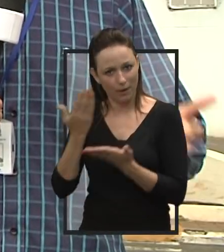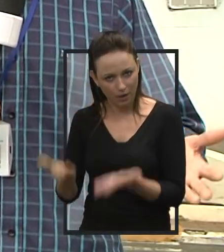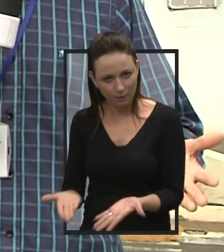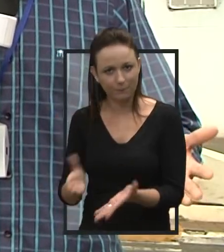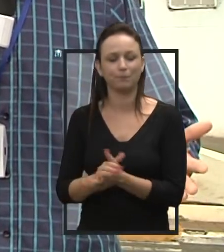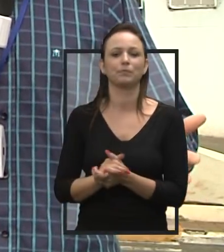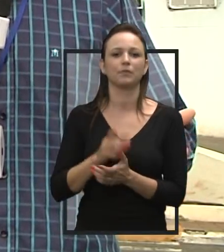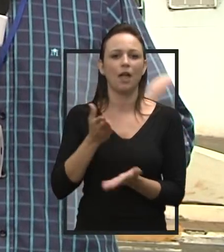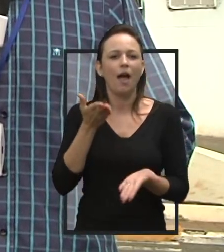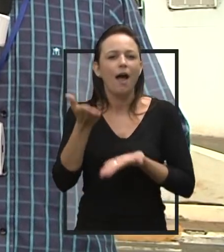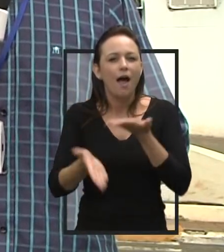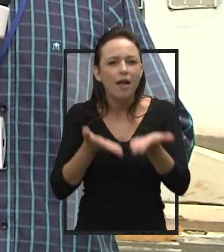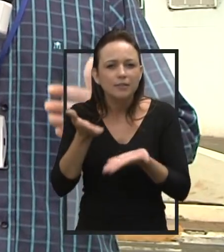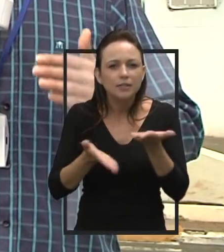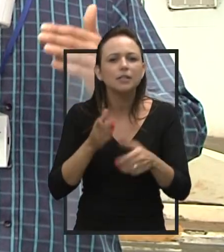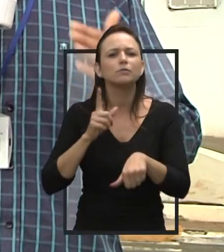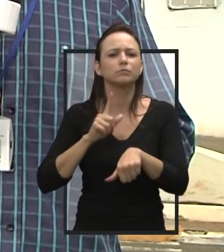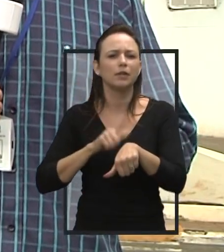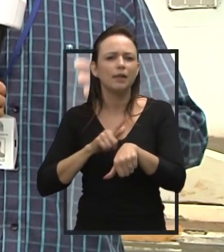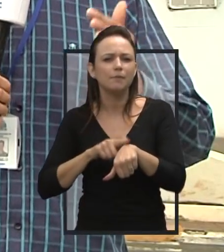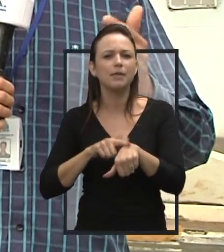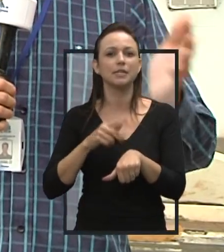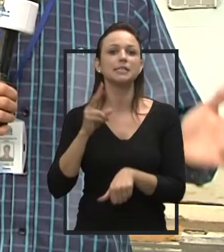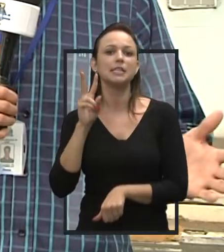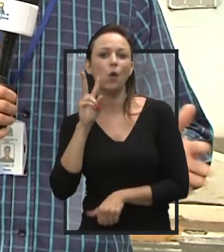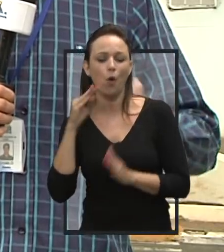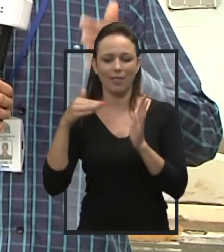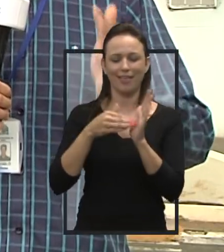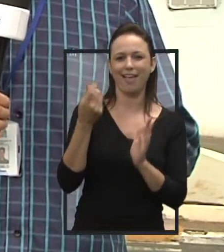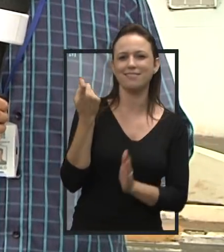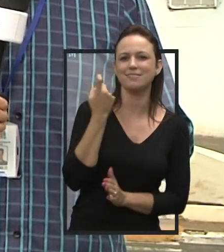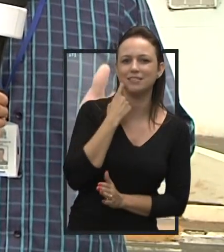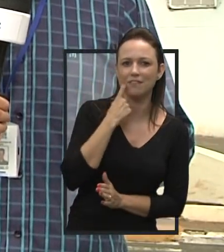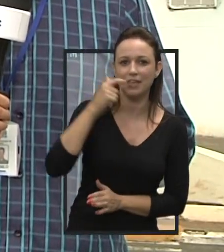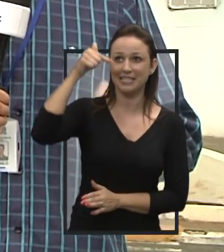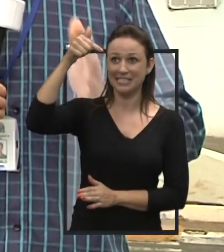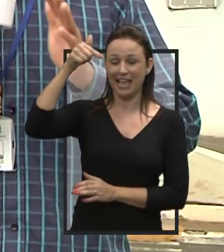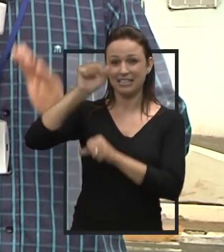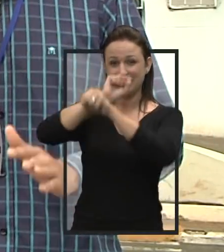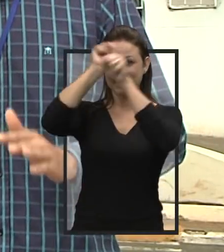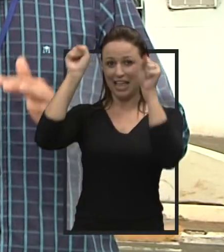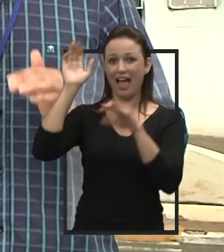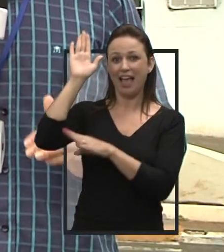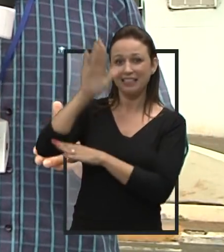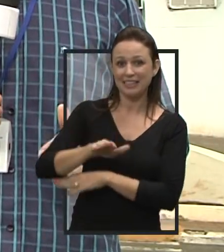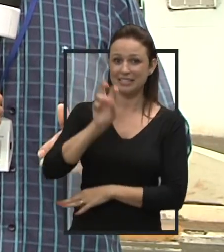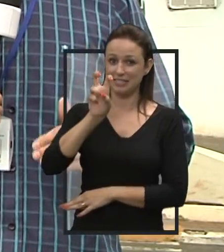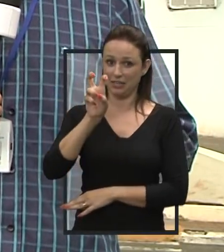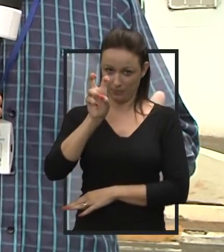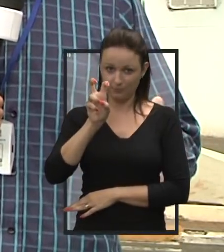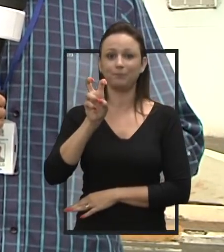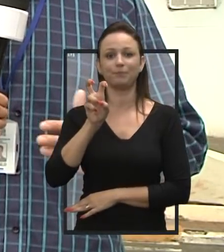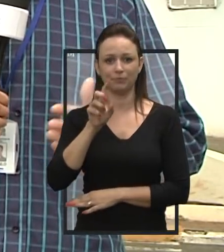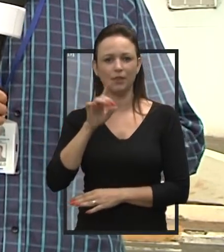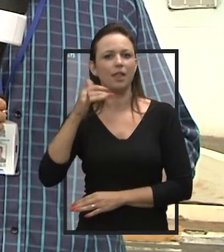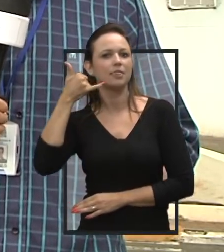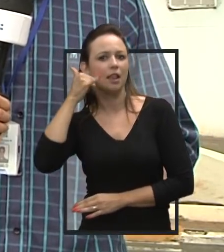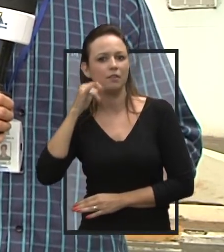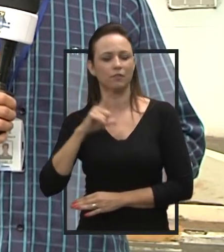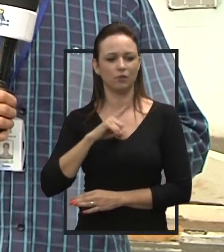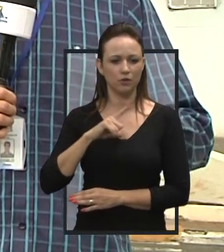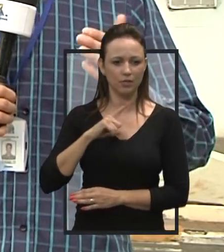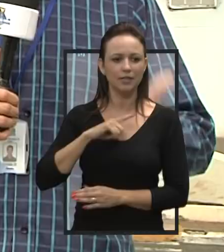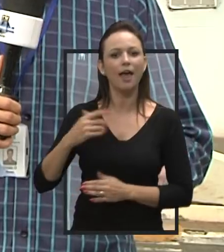O atendimento à população é de segunda a sexta-feira, das 7 da manhã às 5 da tarde. O telefone para